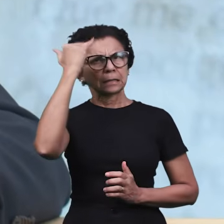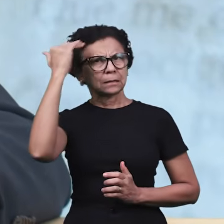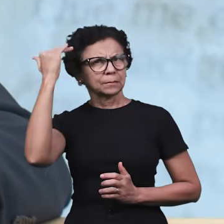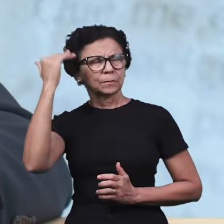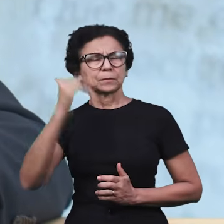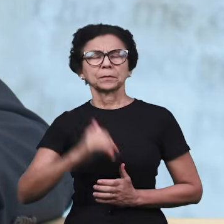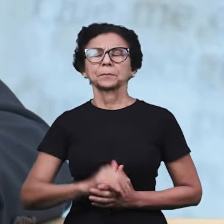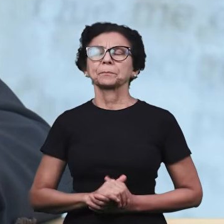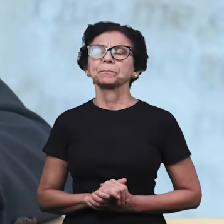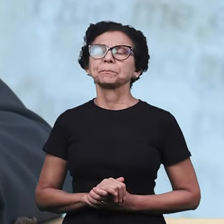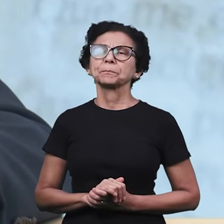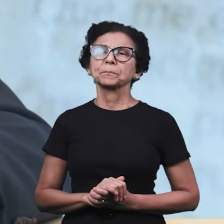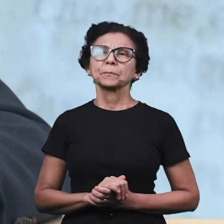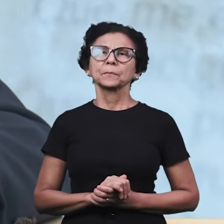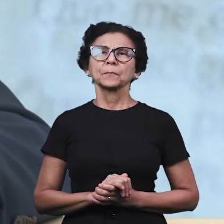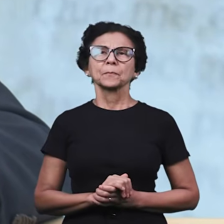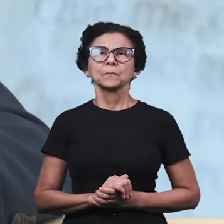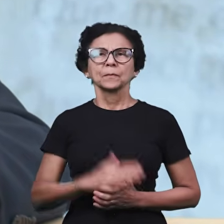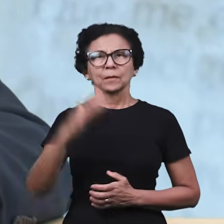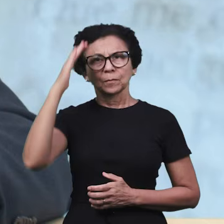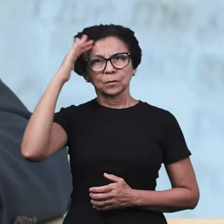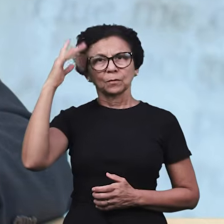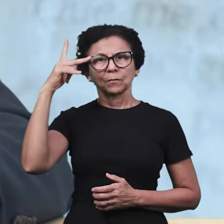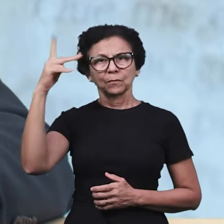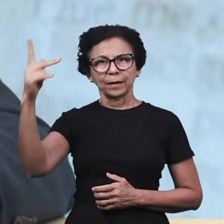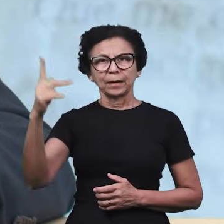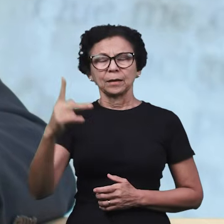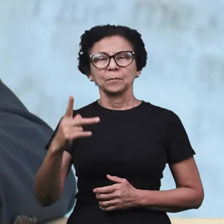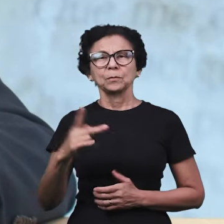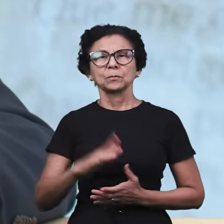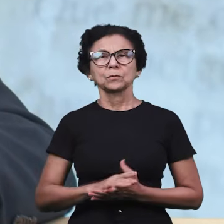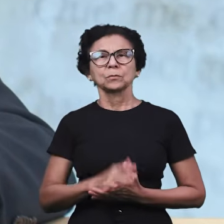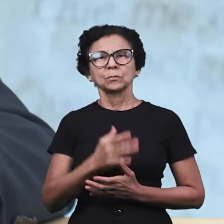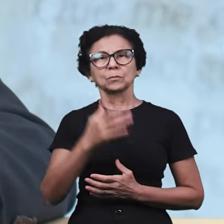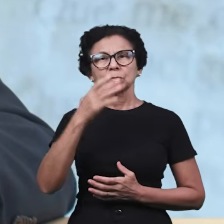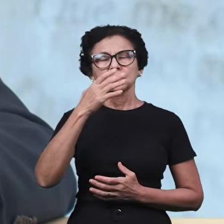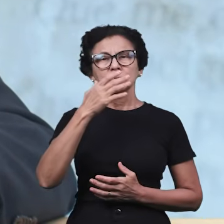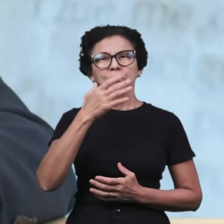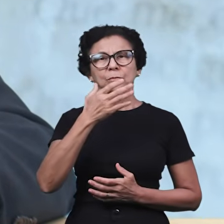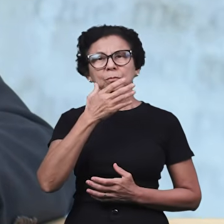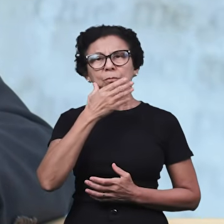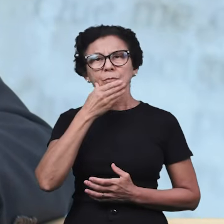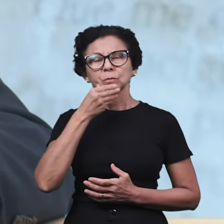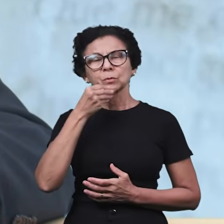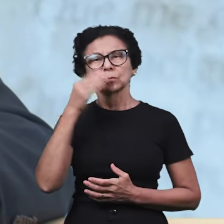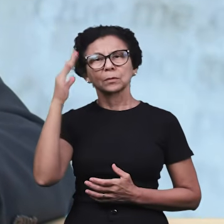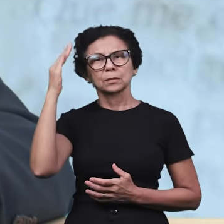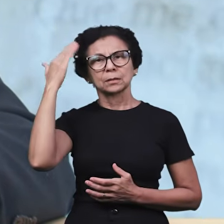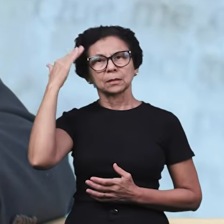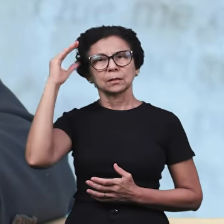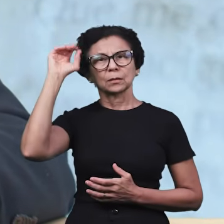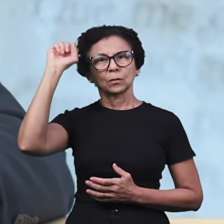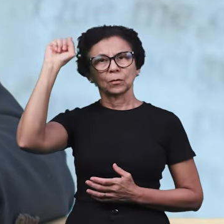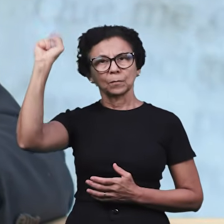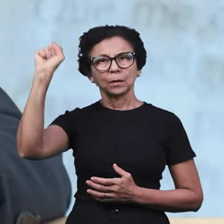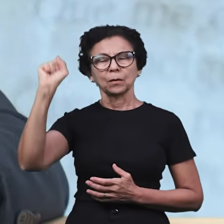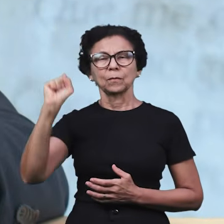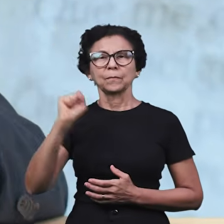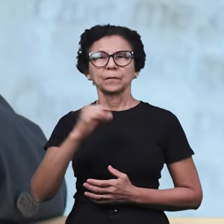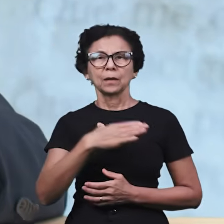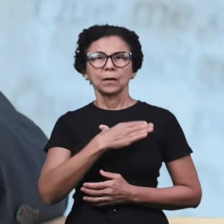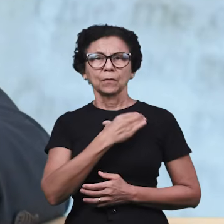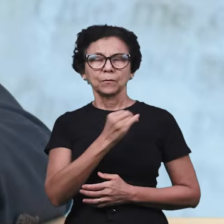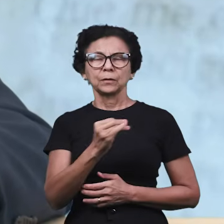desse programa. O livro de Provérbios diz assim: Provérbio de Salomão, filho de Davi, rei de Israel, para